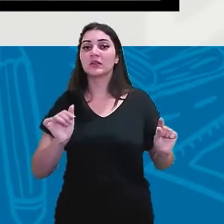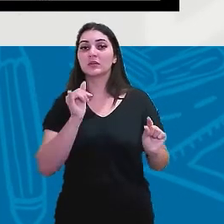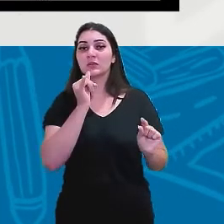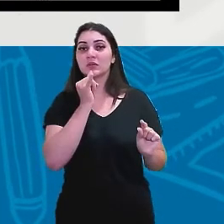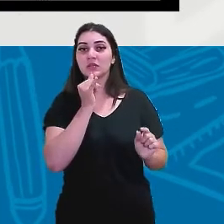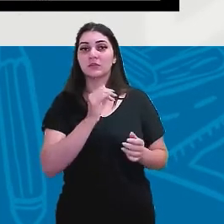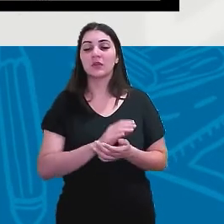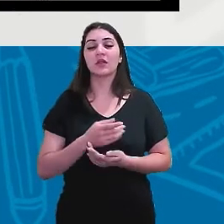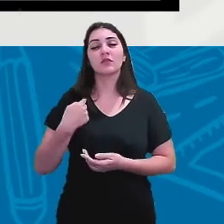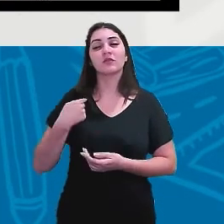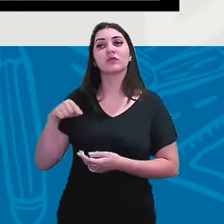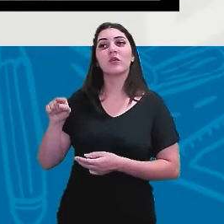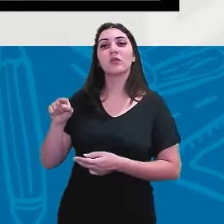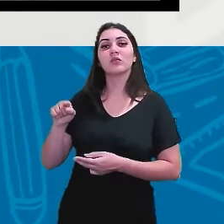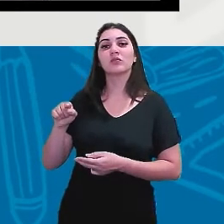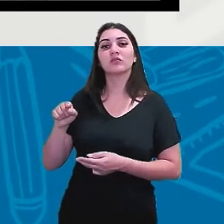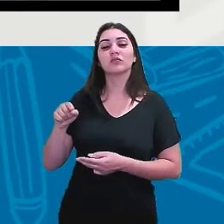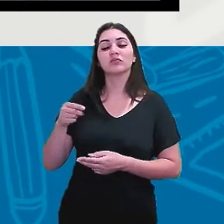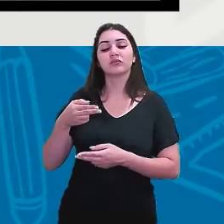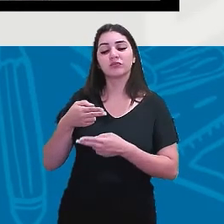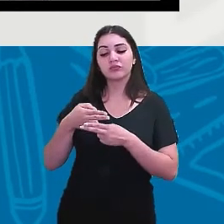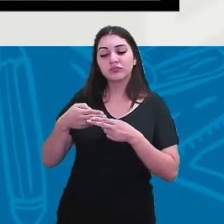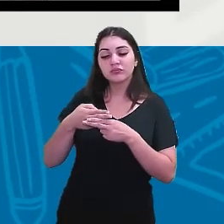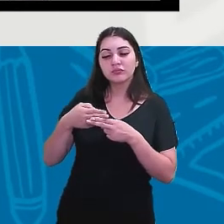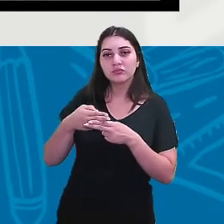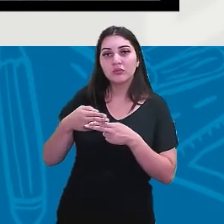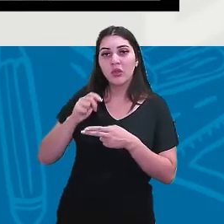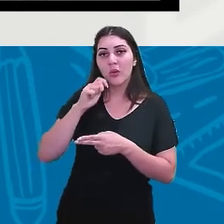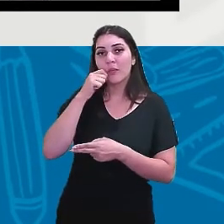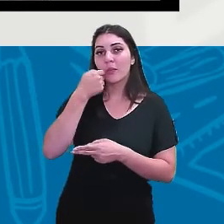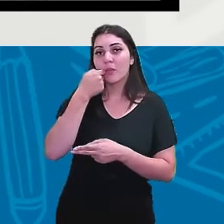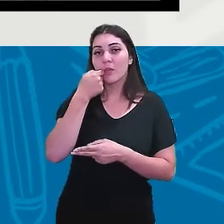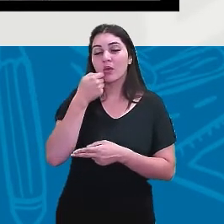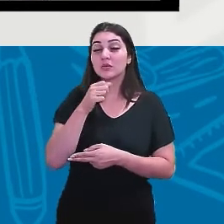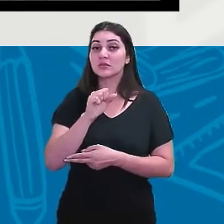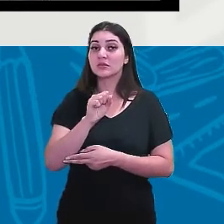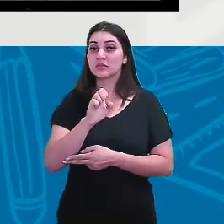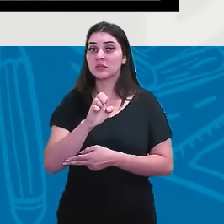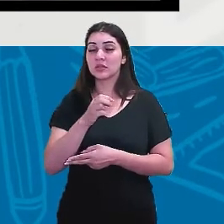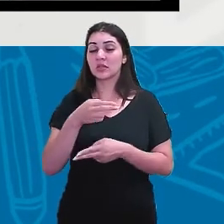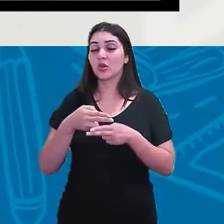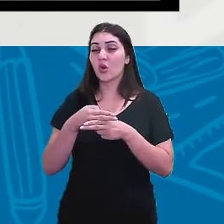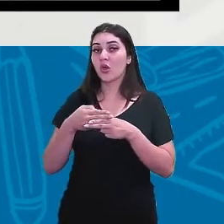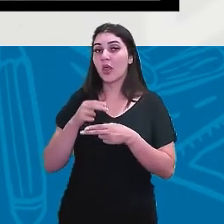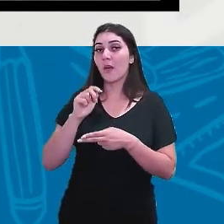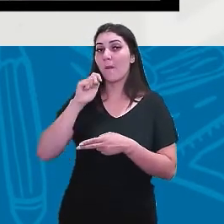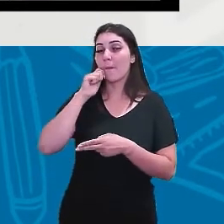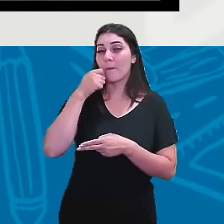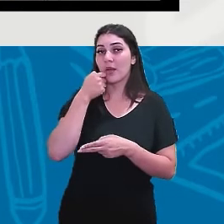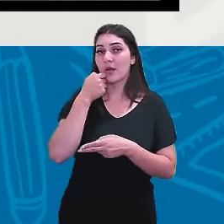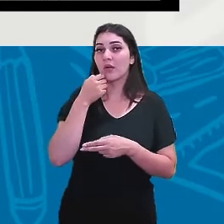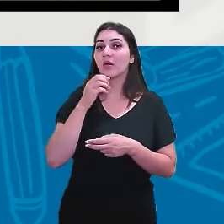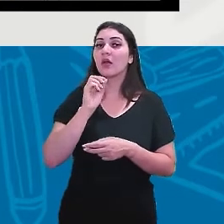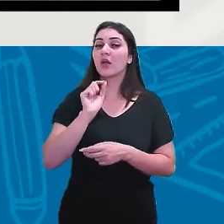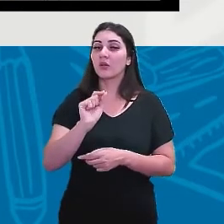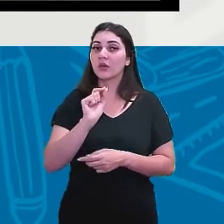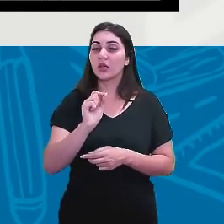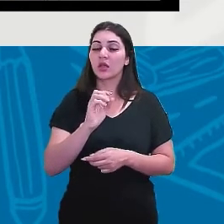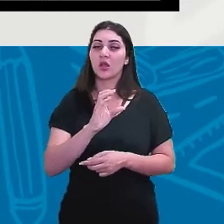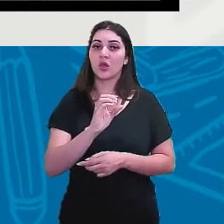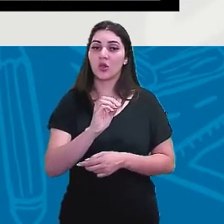exemplo, irei serrar o pão. Se é serrar o pão, obviamente que é cortar, então eu